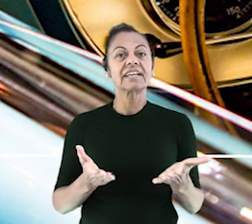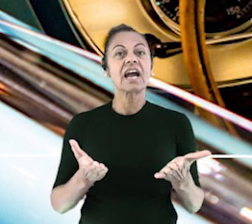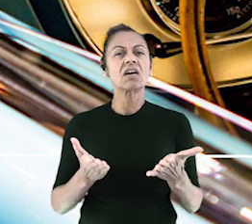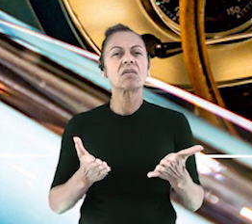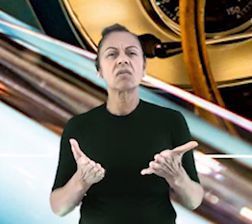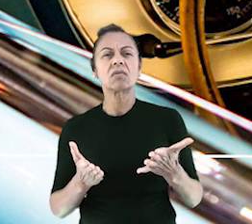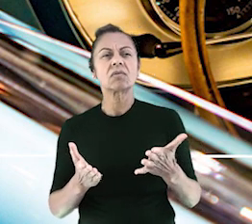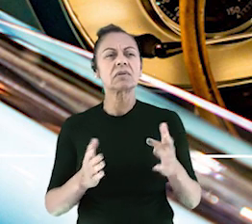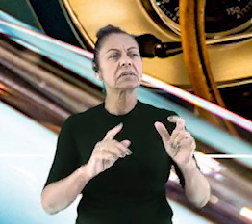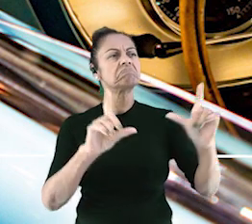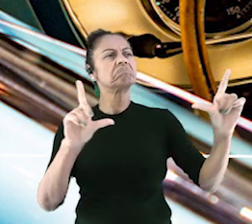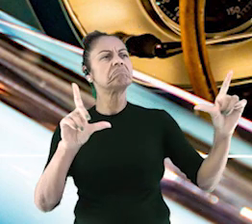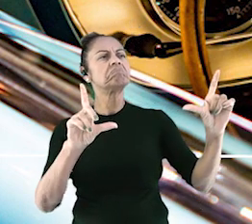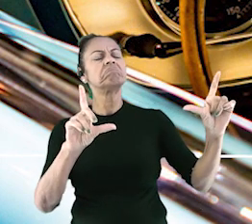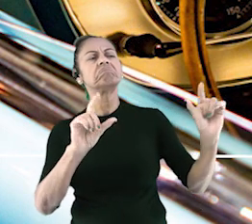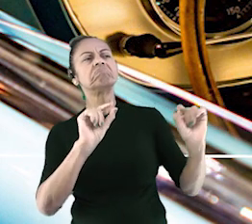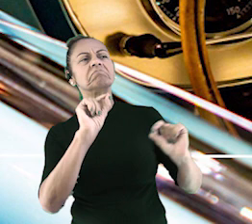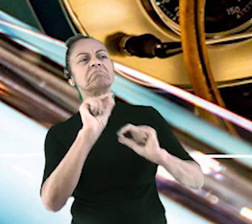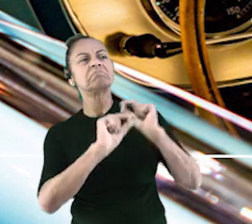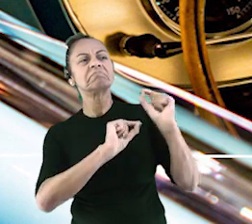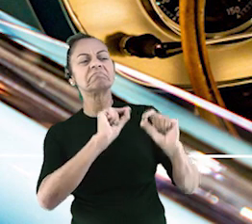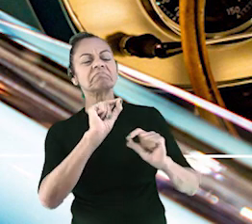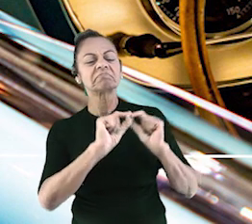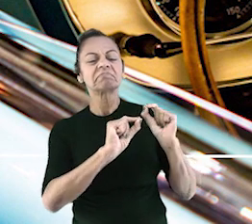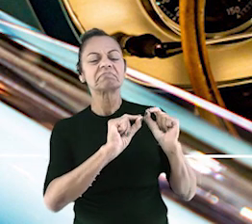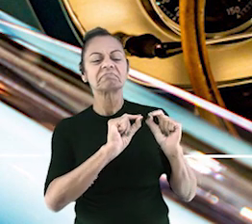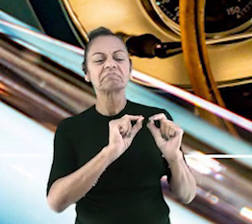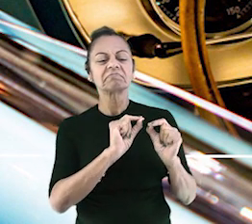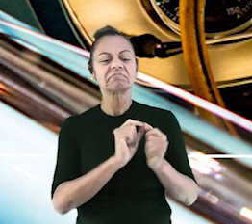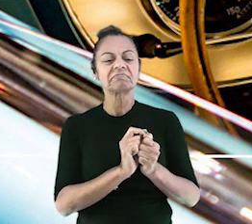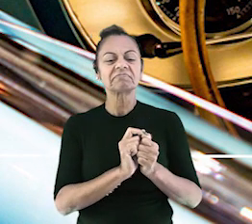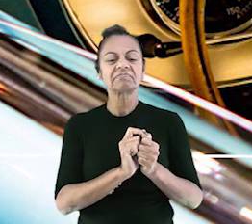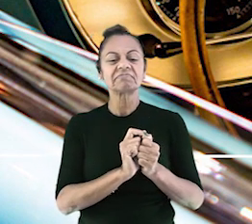E agora, o que irá aparecer?